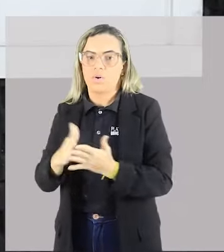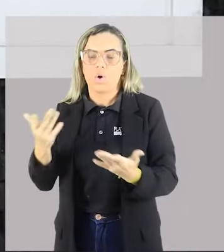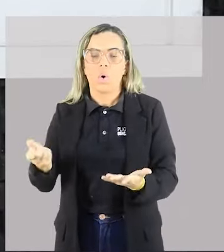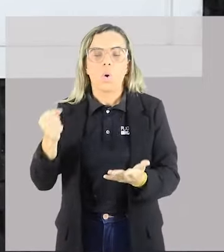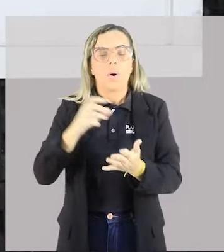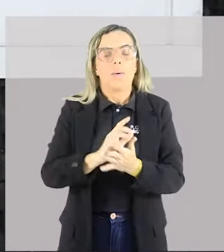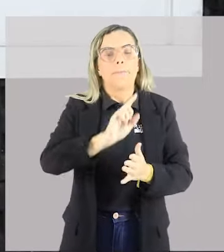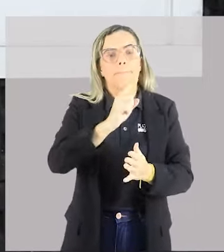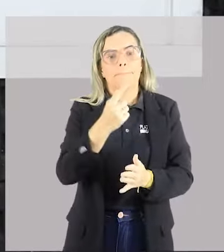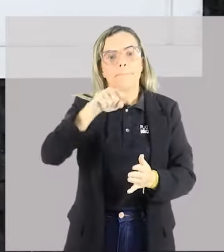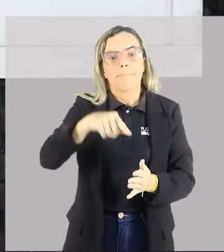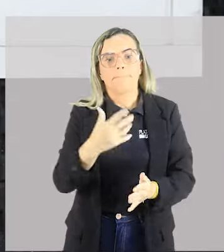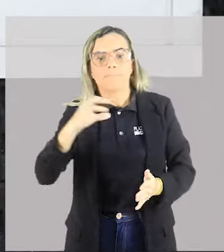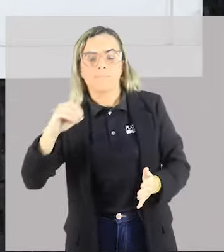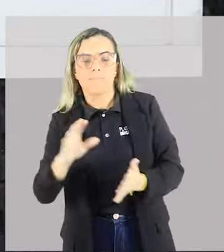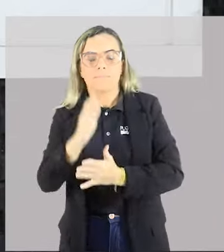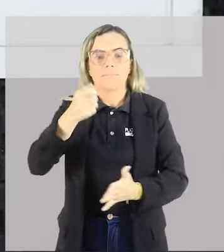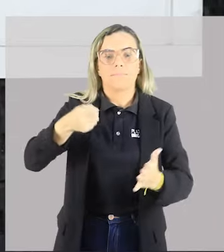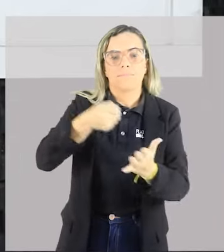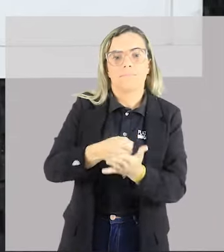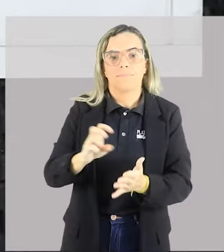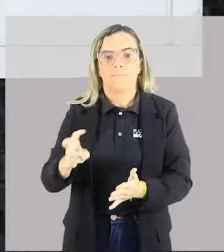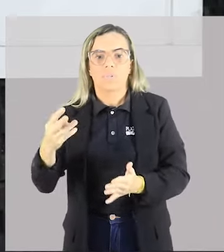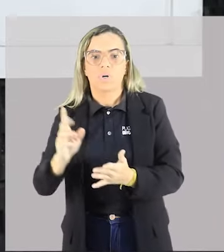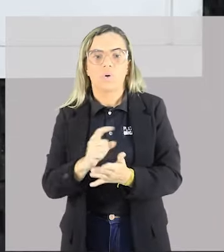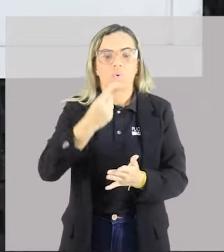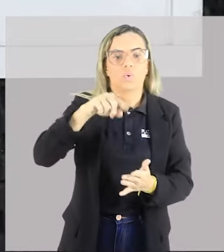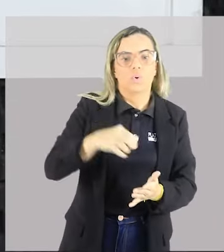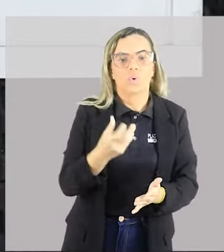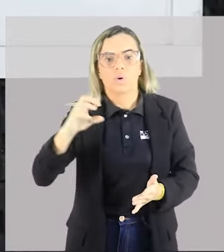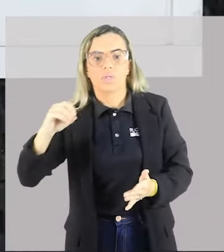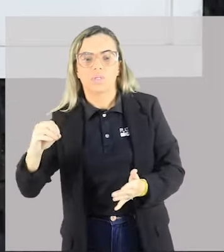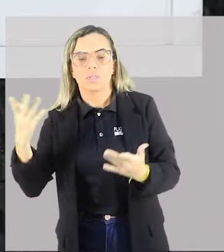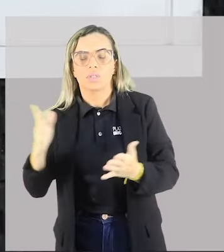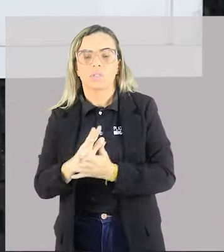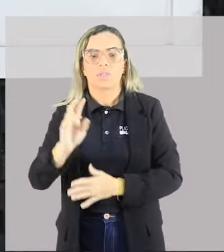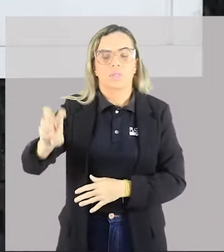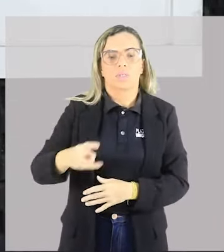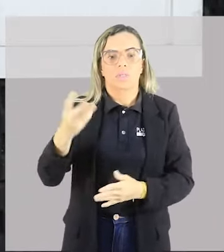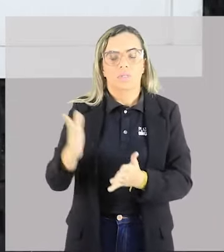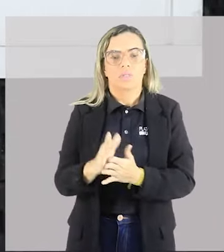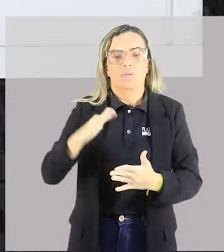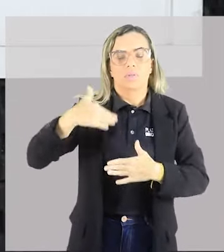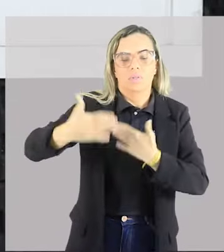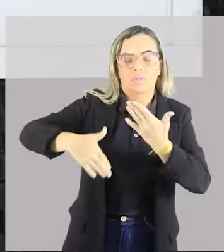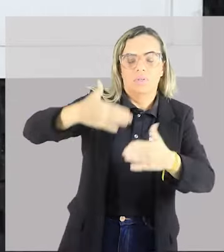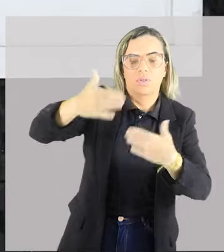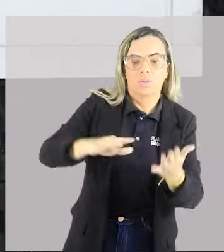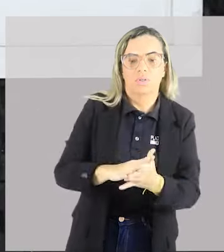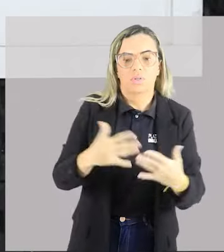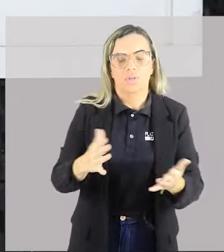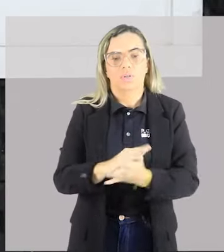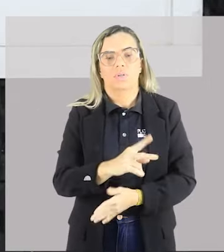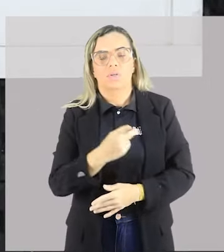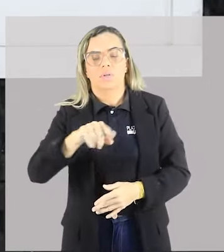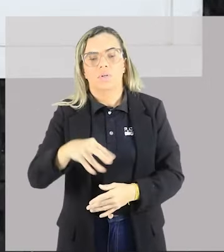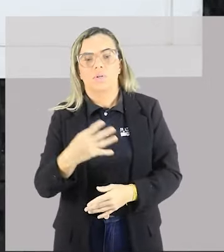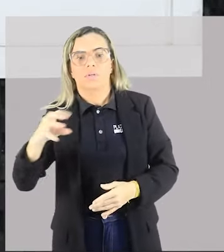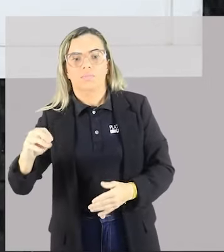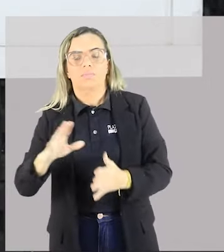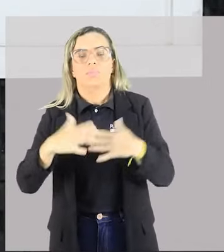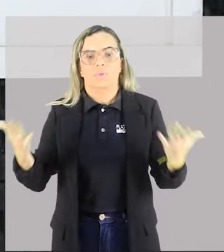for comprar TR vai pagar 1,80 quem for comprar quatro para pagar 2,40 e assim sucessivamente certo